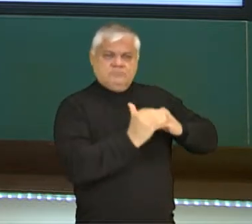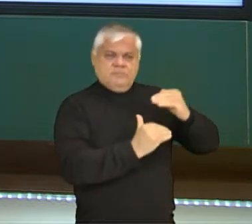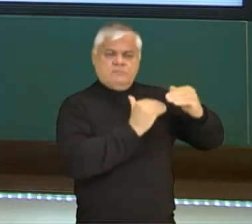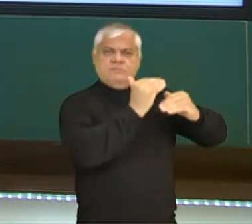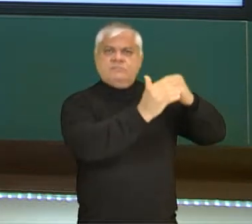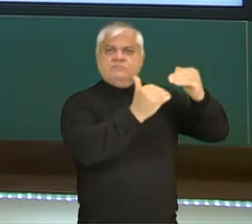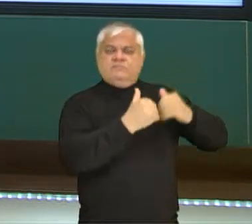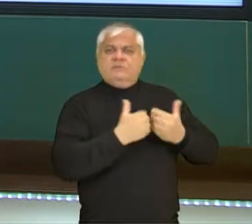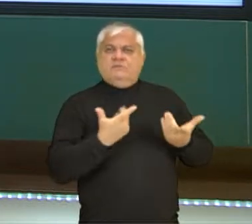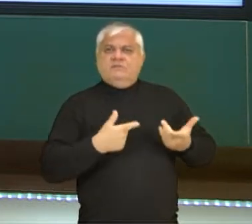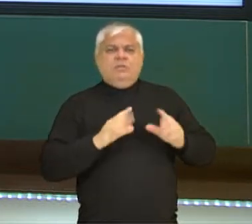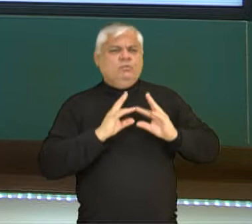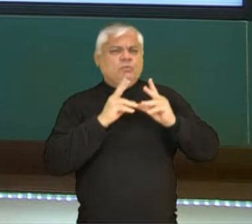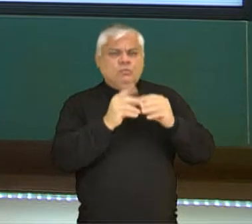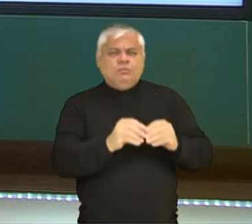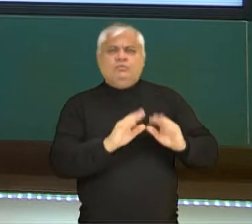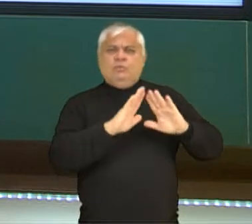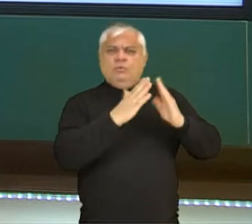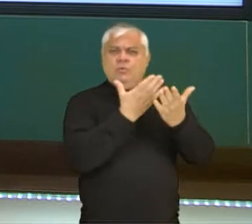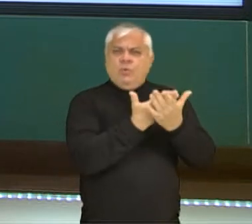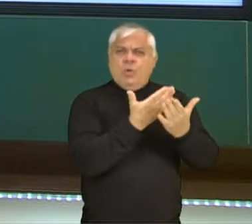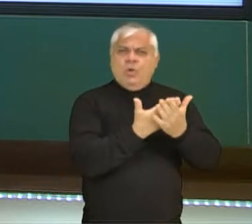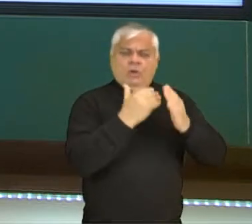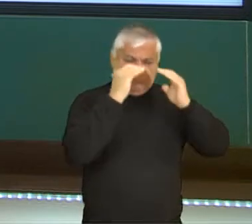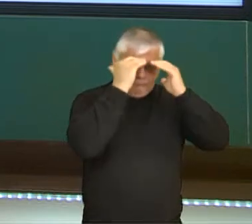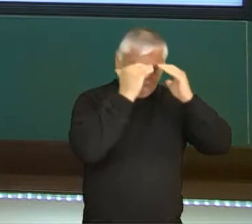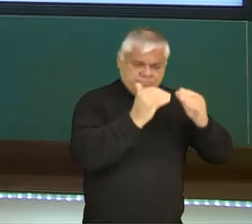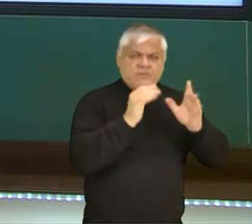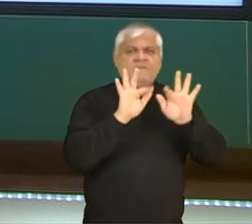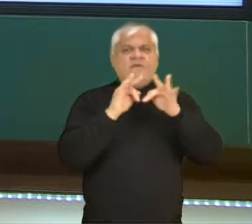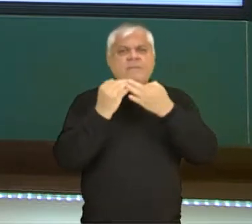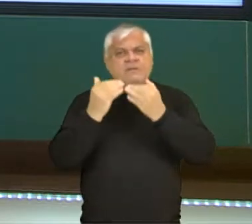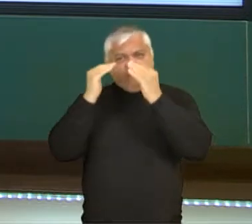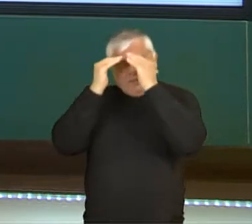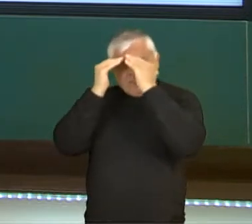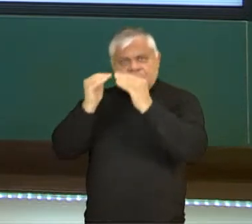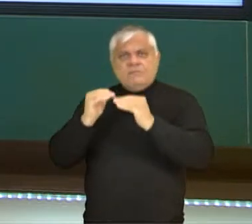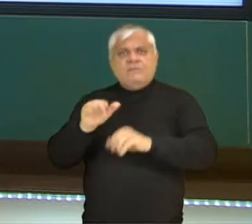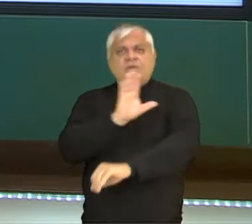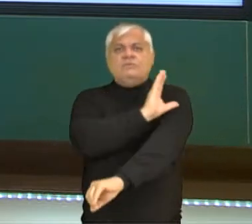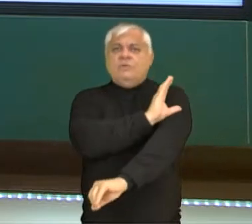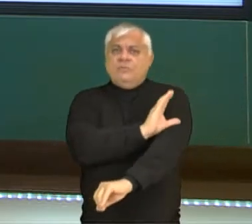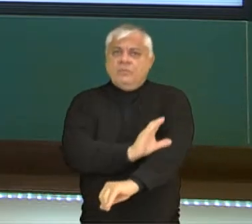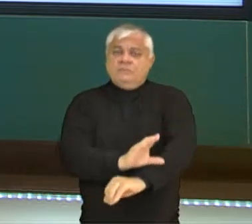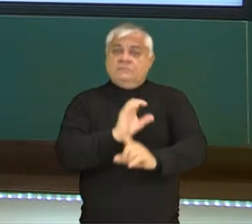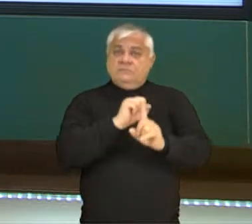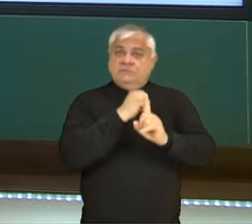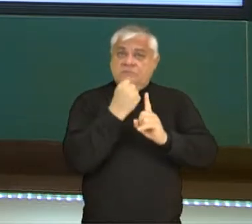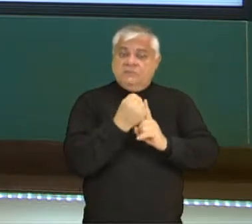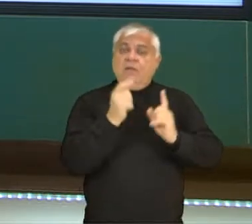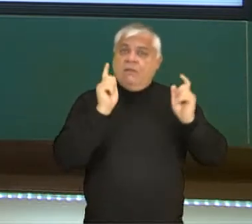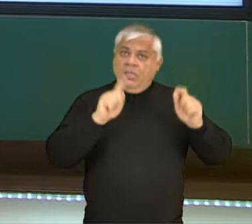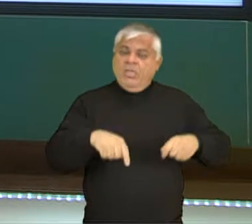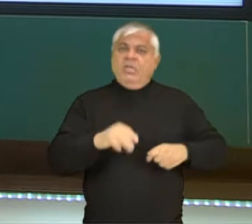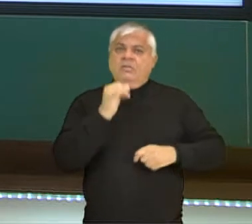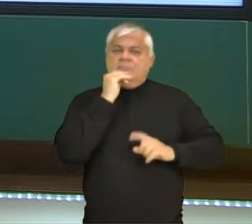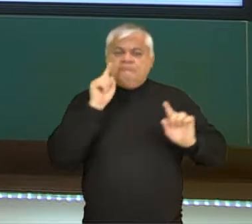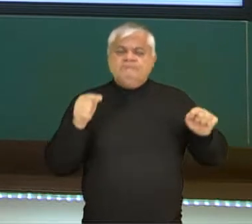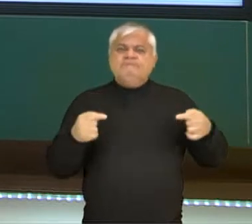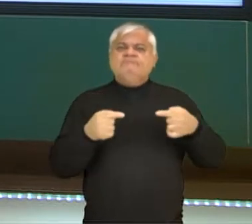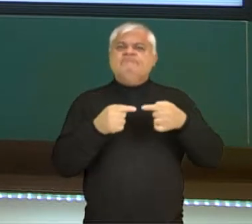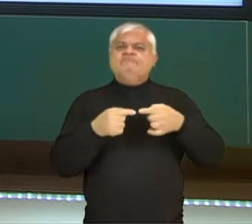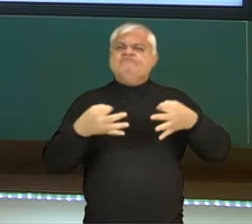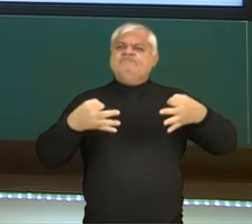De respeito à ordem do colégio, à sua ordem familiar, para que esse comportamento social seja um comportamento